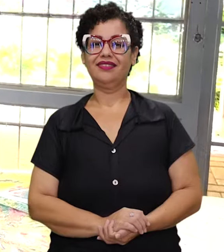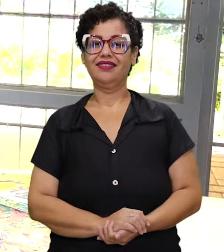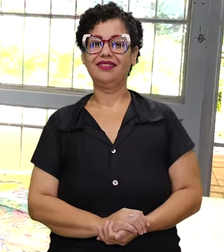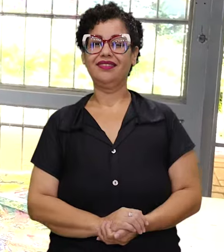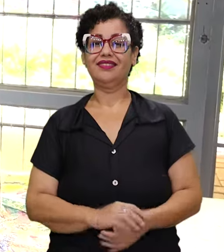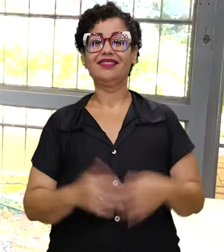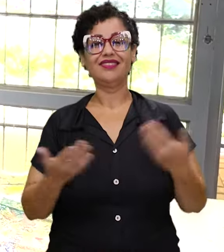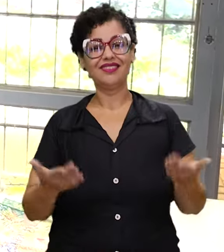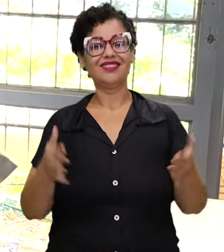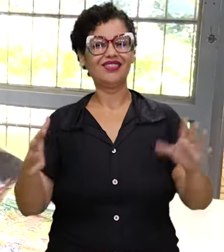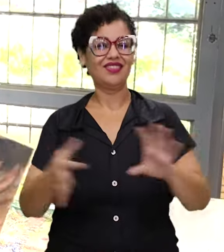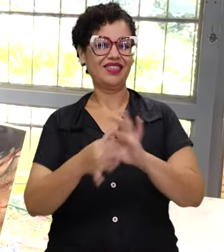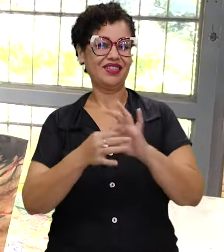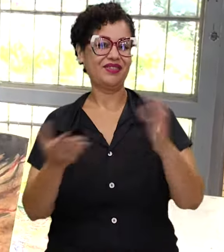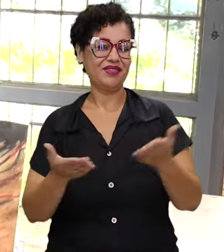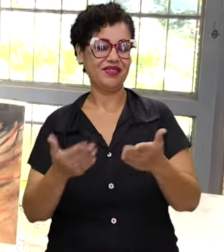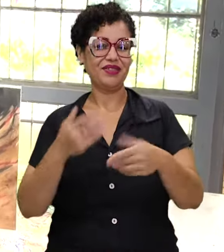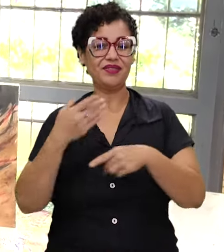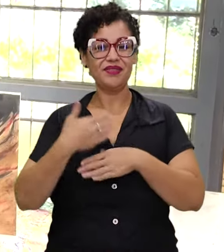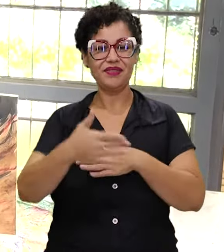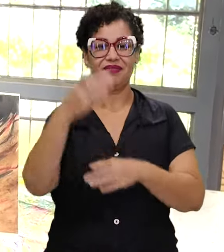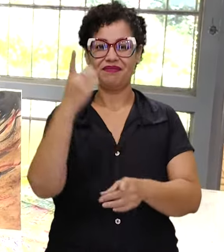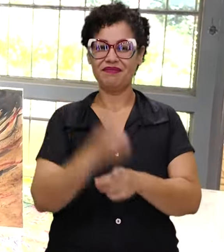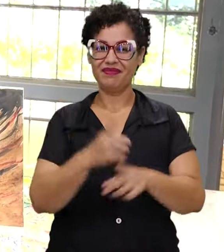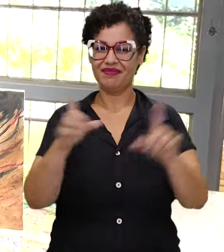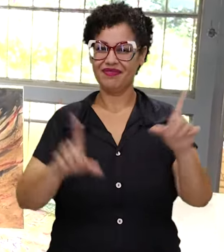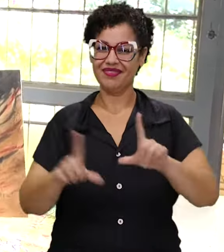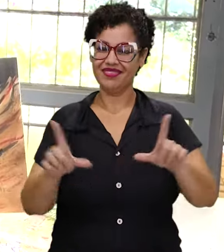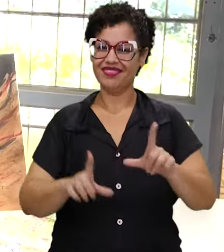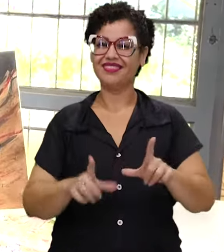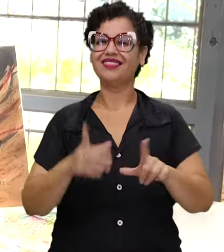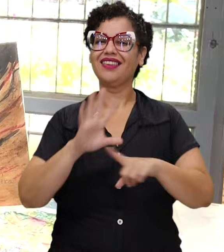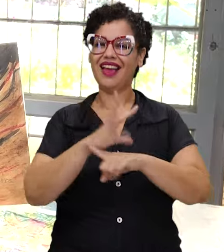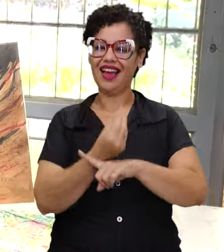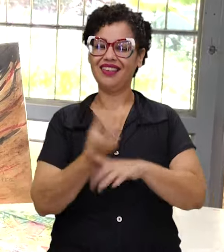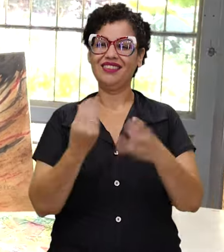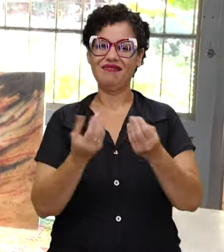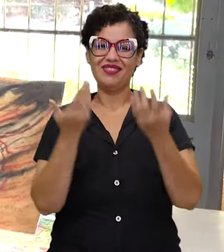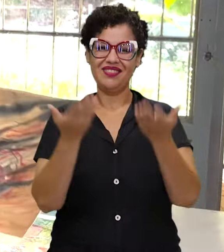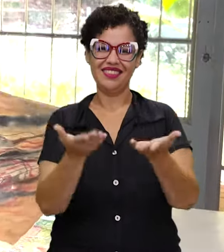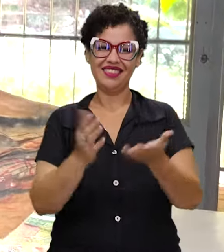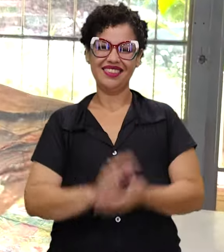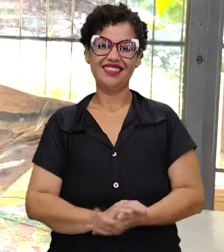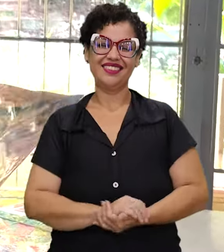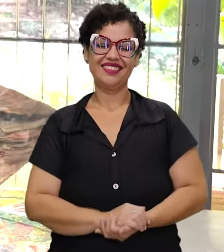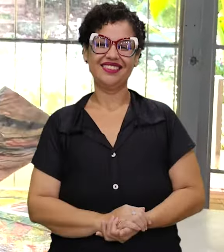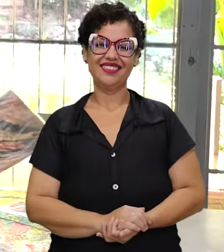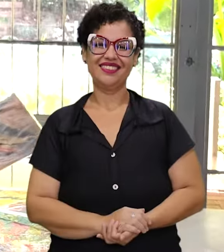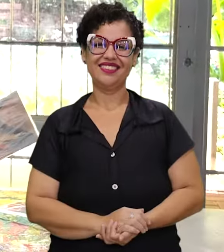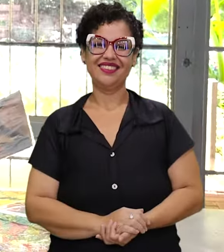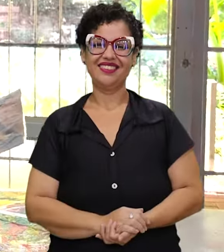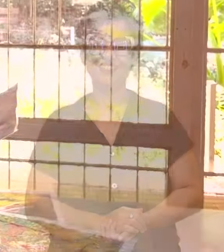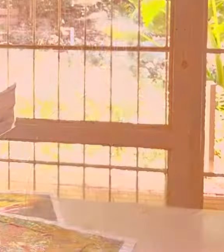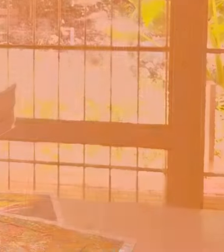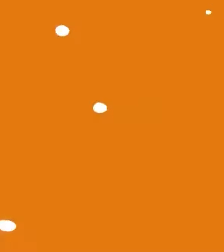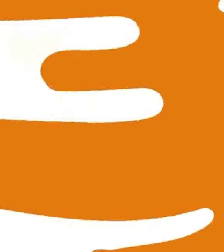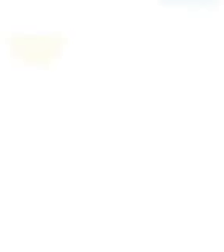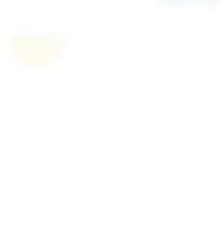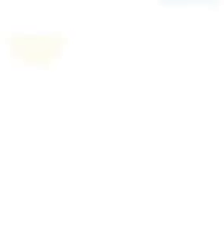E esse foi o Conectarte de hoje. Até o nosso próximo programa com muita arte para vocês.